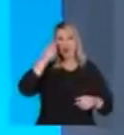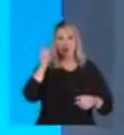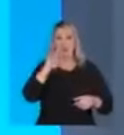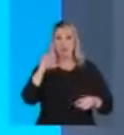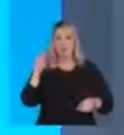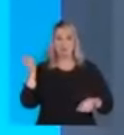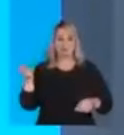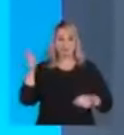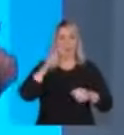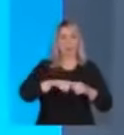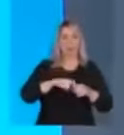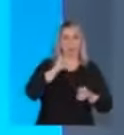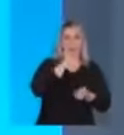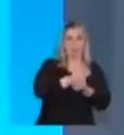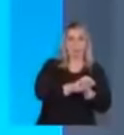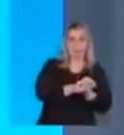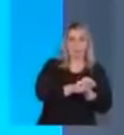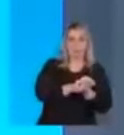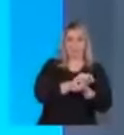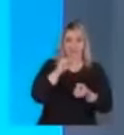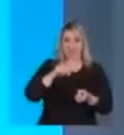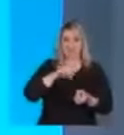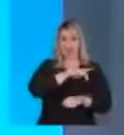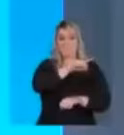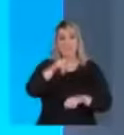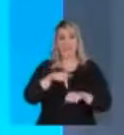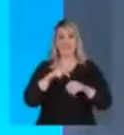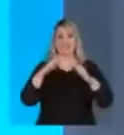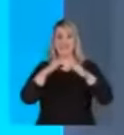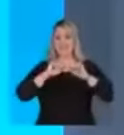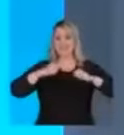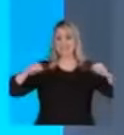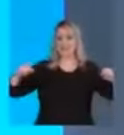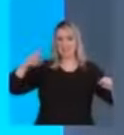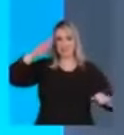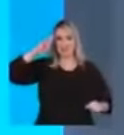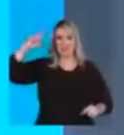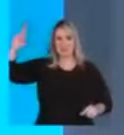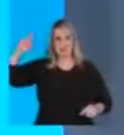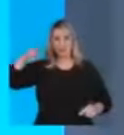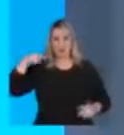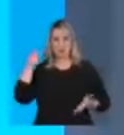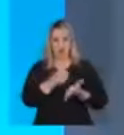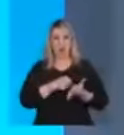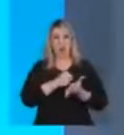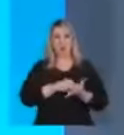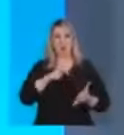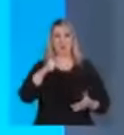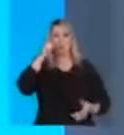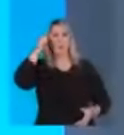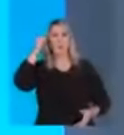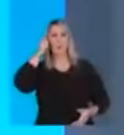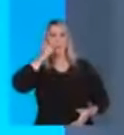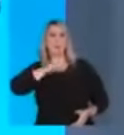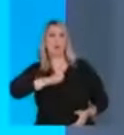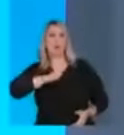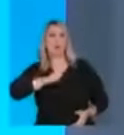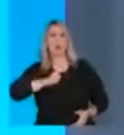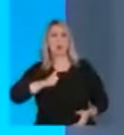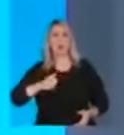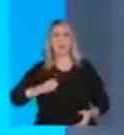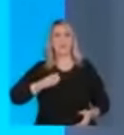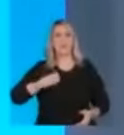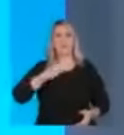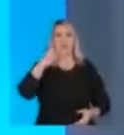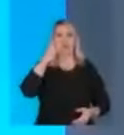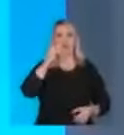cala porque esse não é o país nem a cidade da casa grande Nós faremos uma luta com como uma mulher que tem vivência de